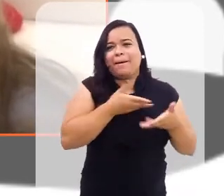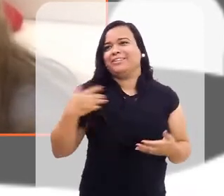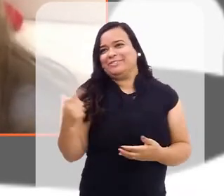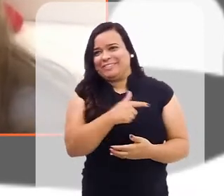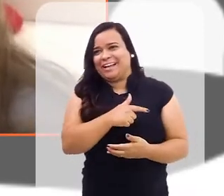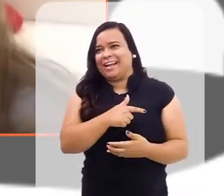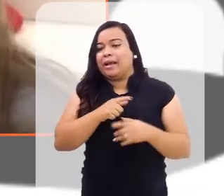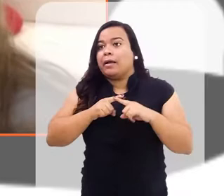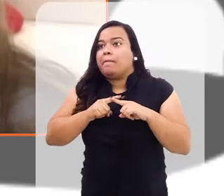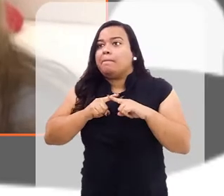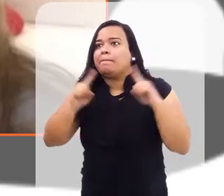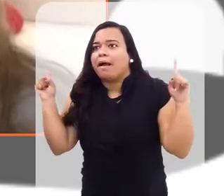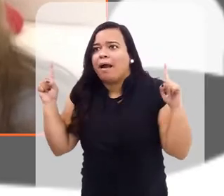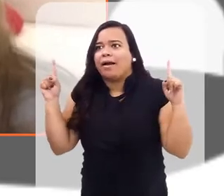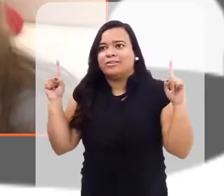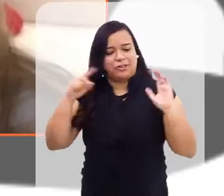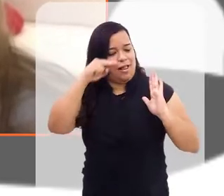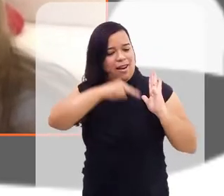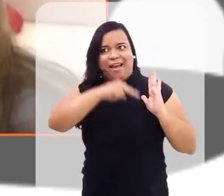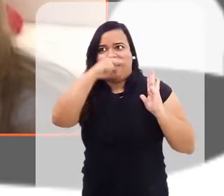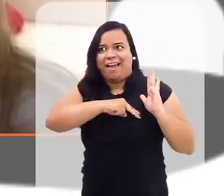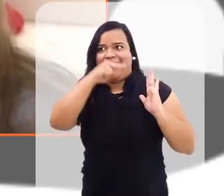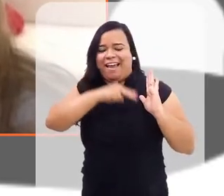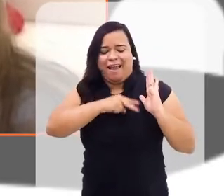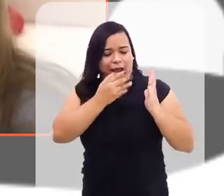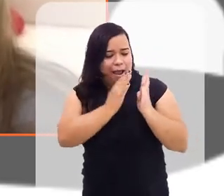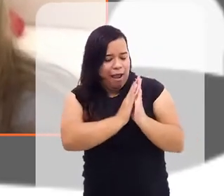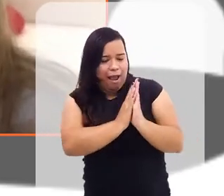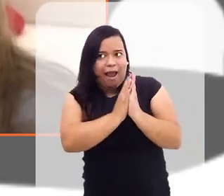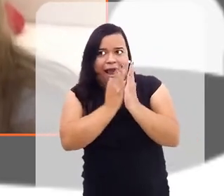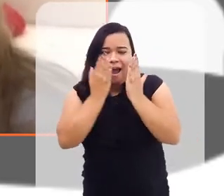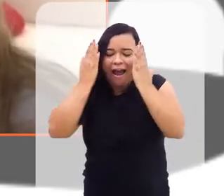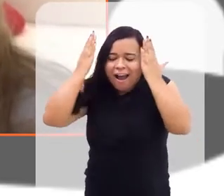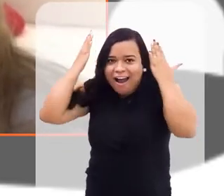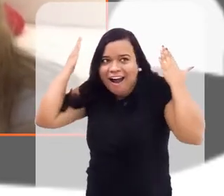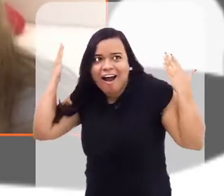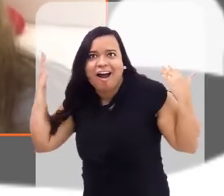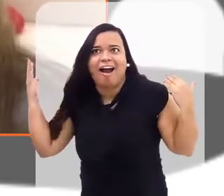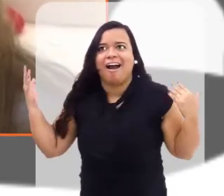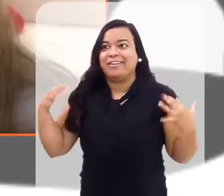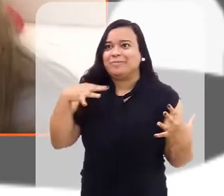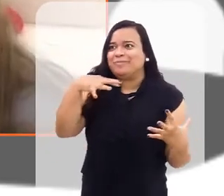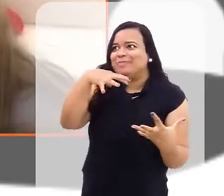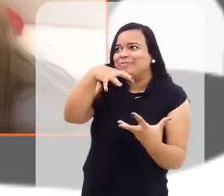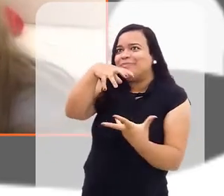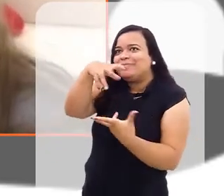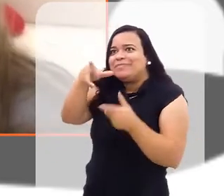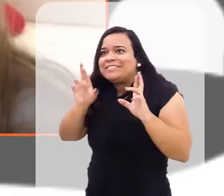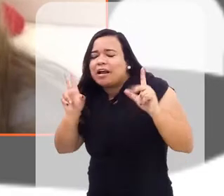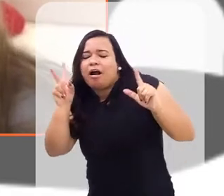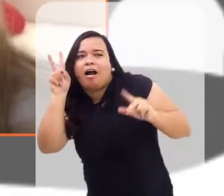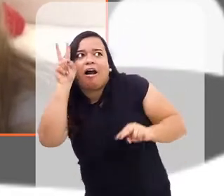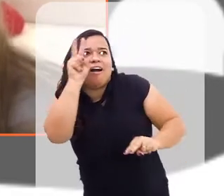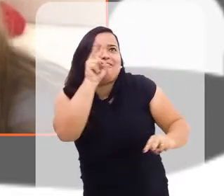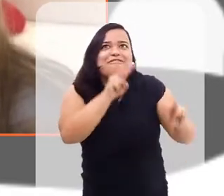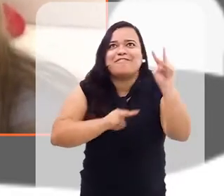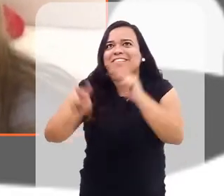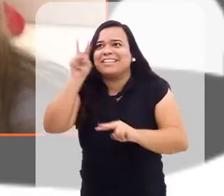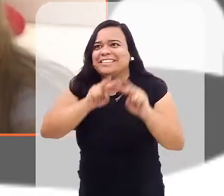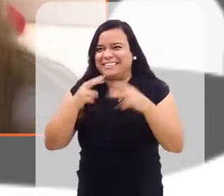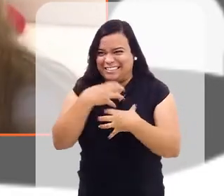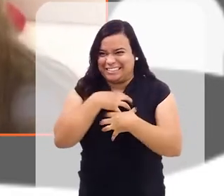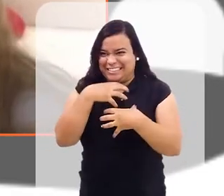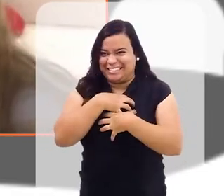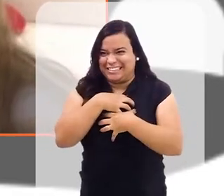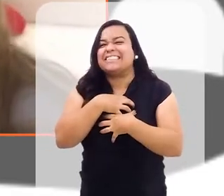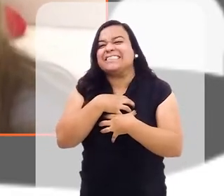leitor abre o livro e emerge naquele mundo que se descortina diante justamente dos seus olhos, ou seja,